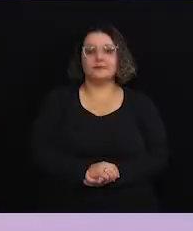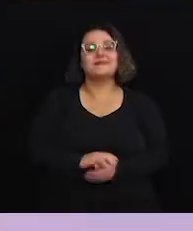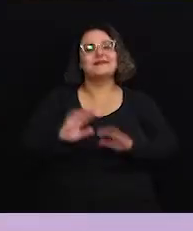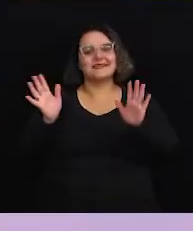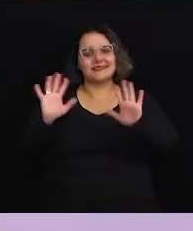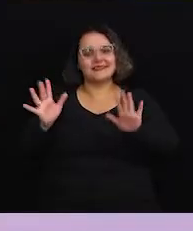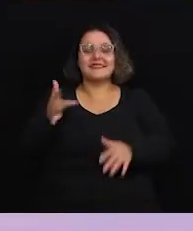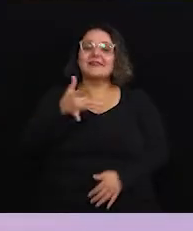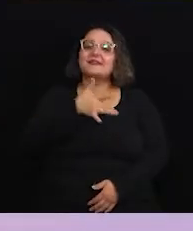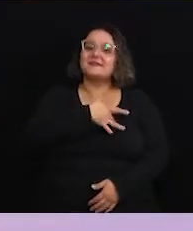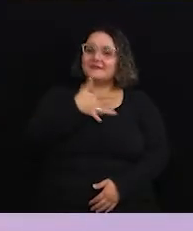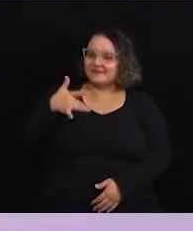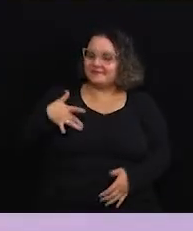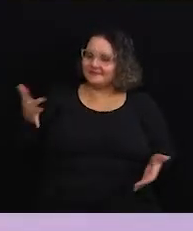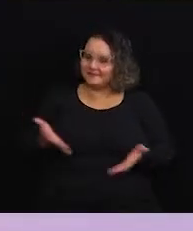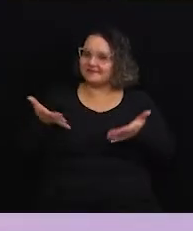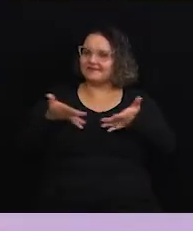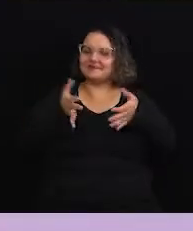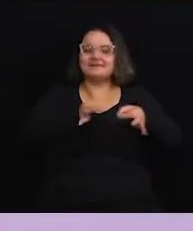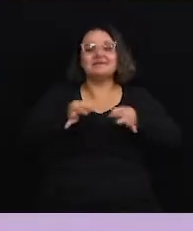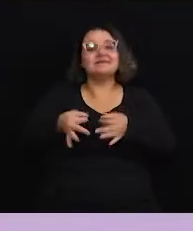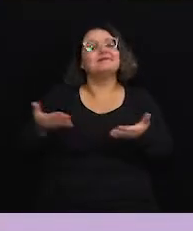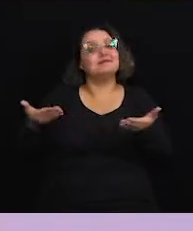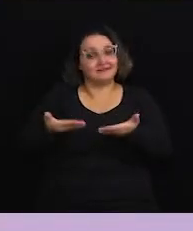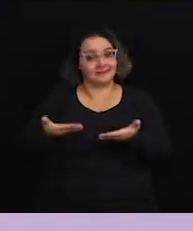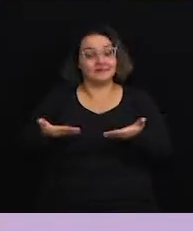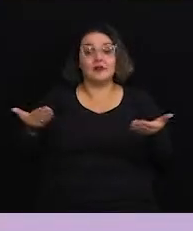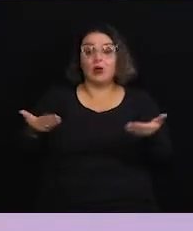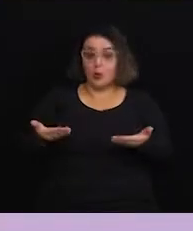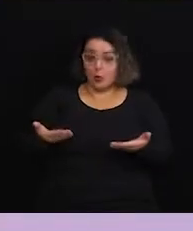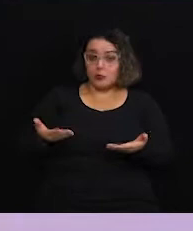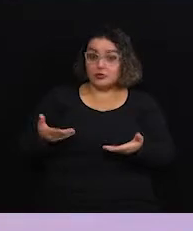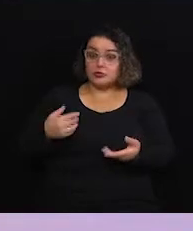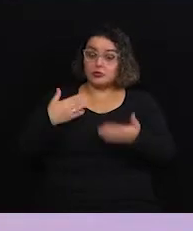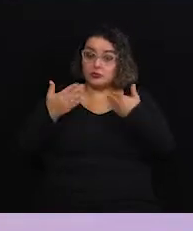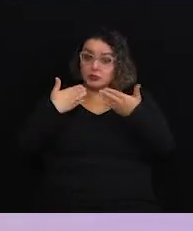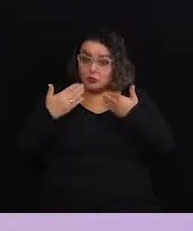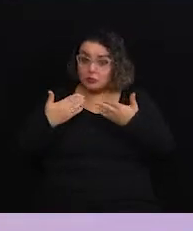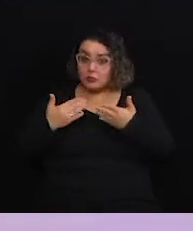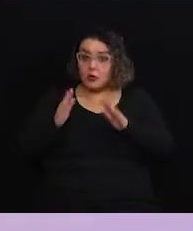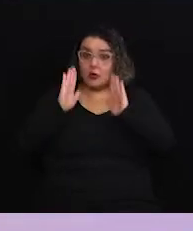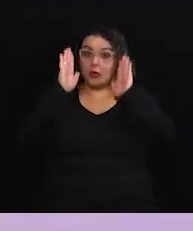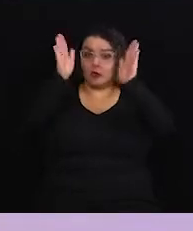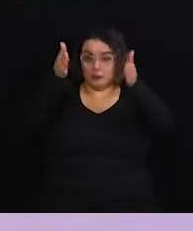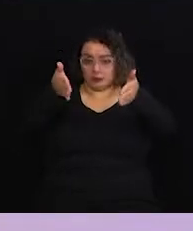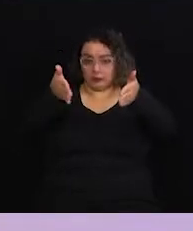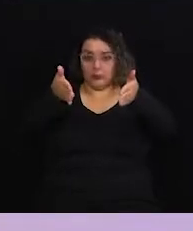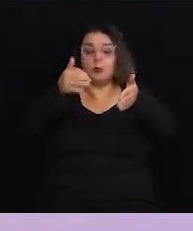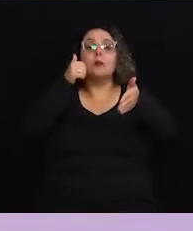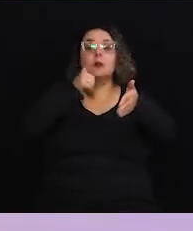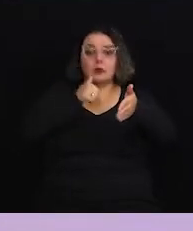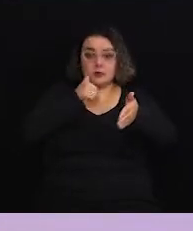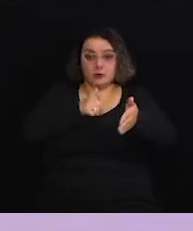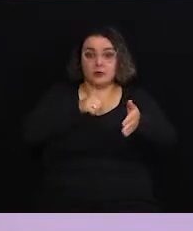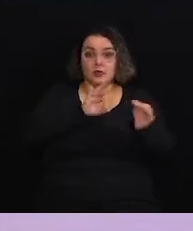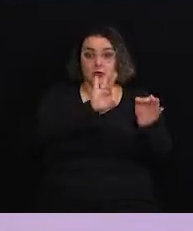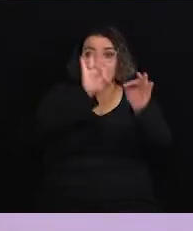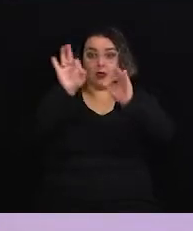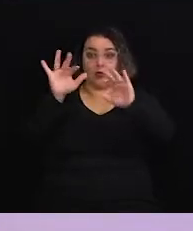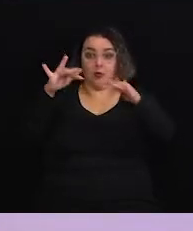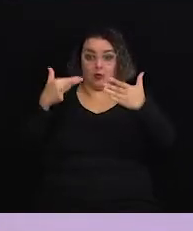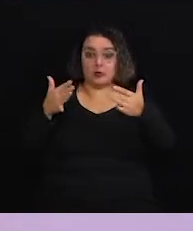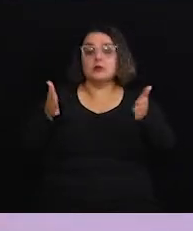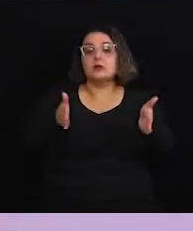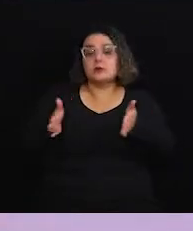Olá, mais um programa Saúde é Vida no ar. E hoje a nossa conversa interessa diretamente você, mulher que está assistindo a gente